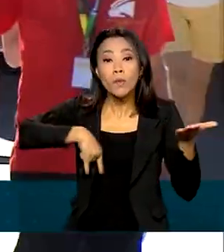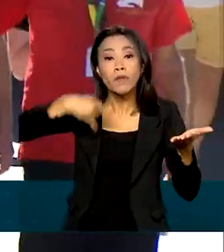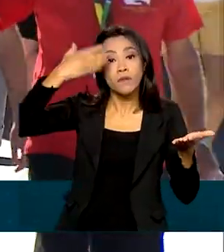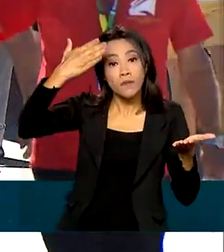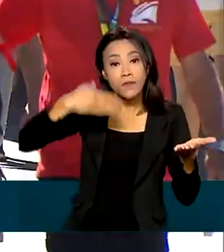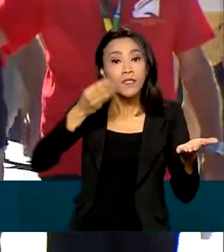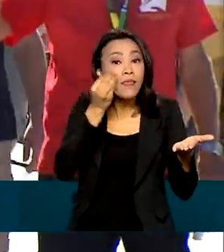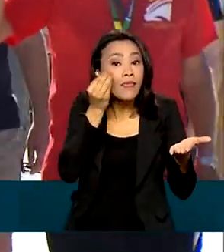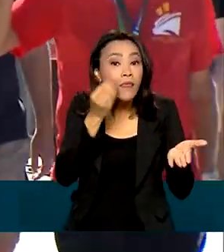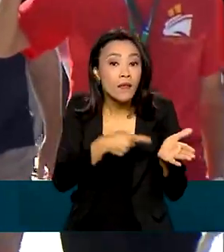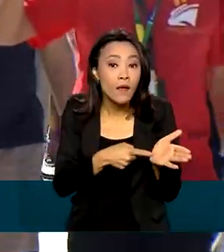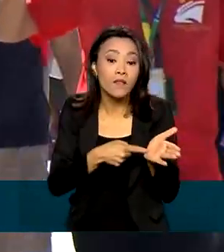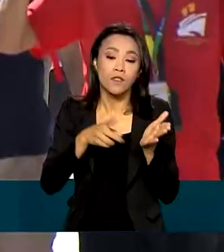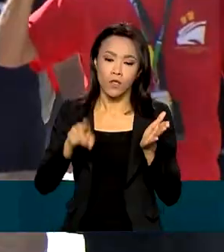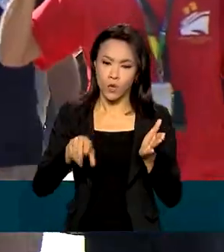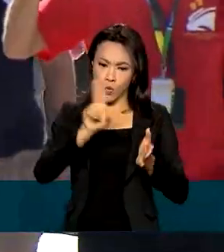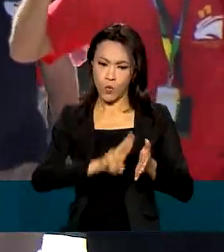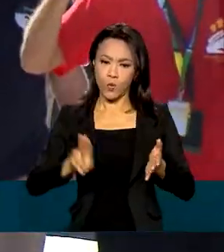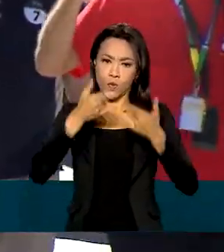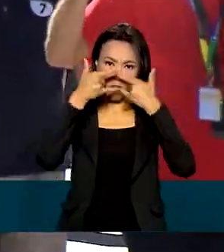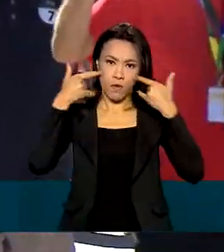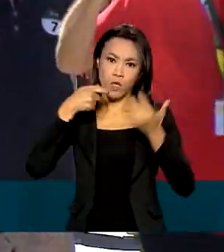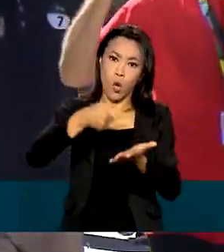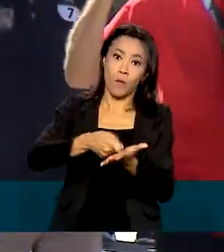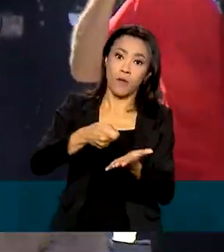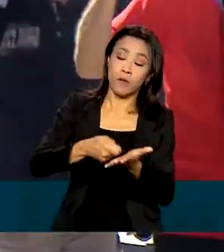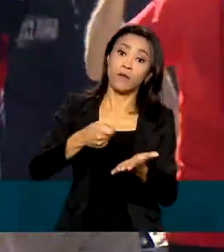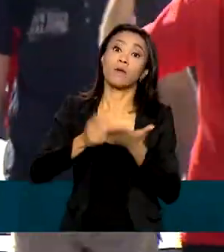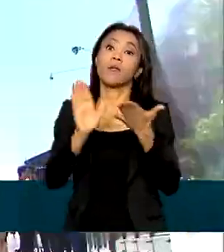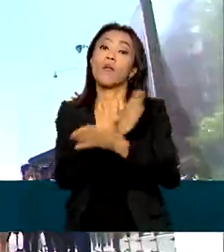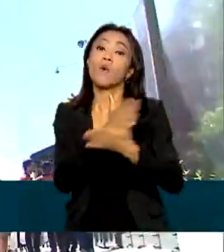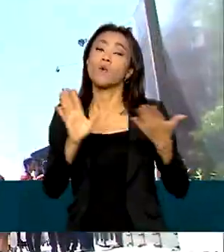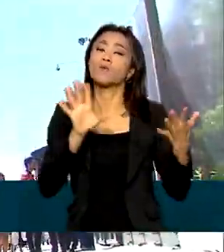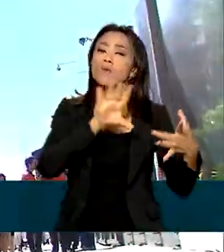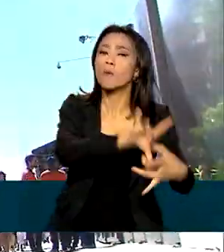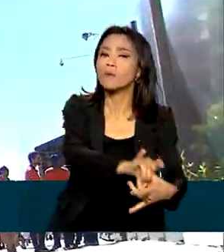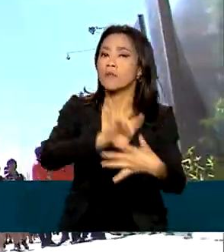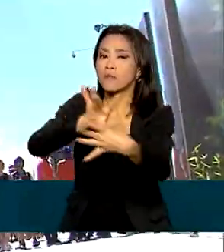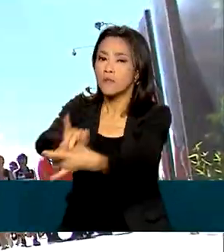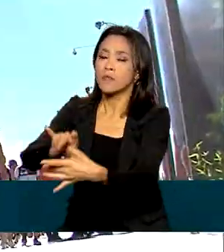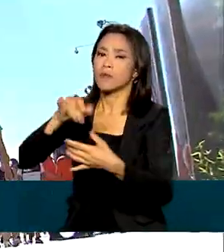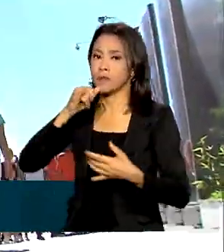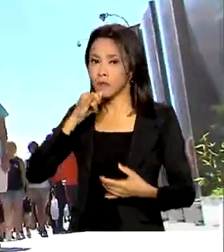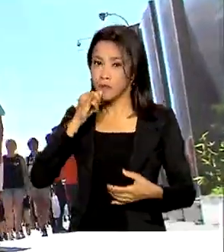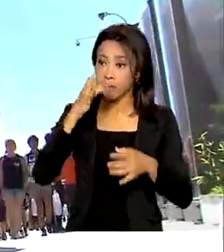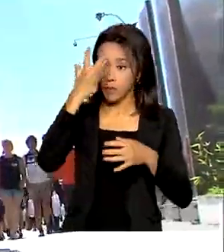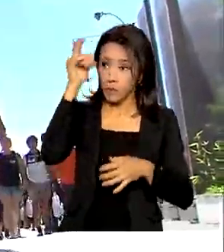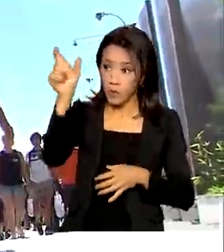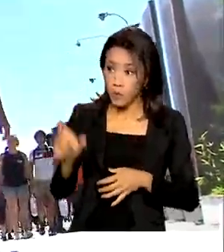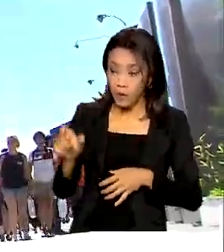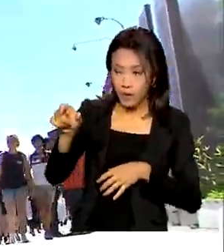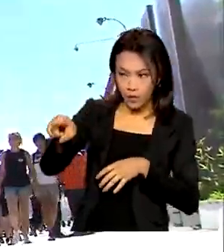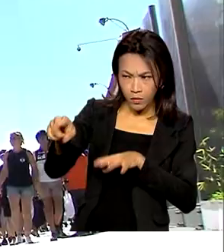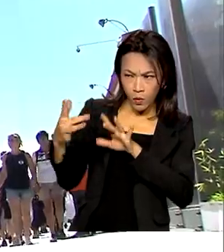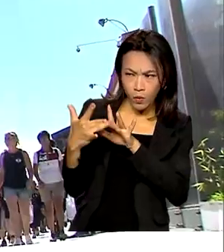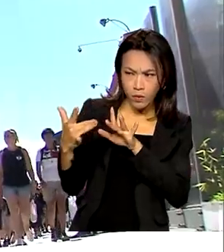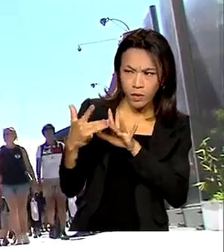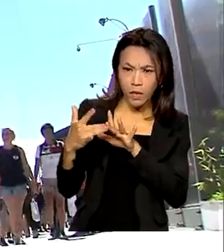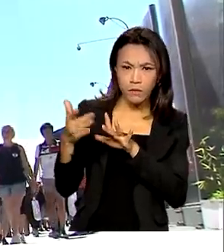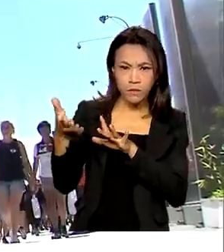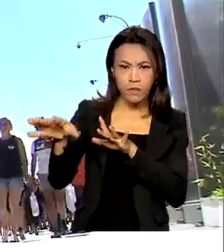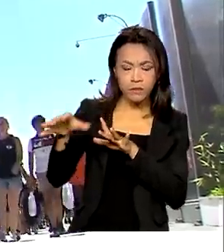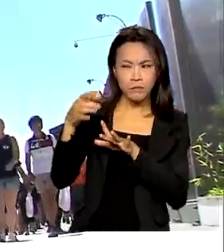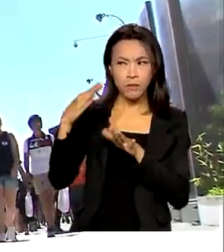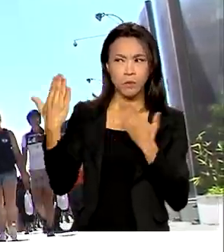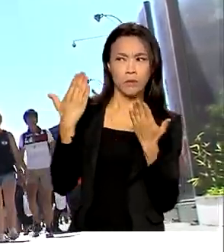máscaras só continua obrigatório em situações específicas como em caso de pessoas que tiveram contato com quem suspeita que está doente